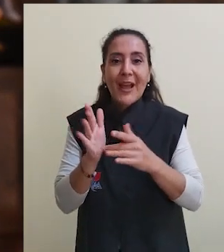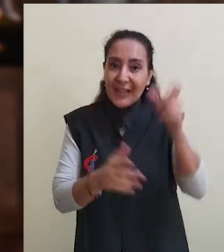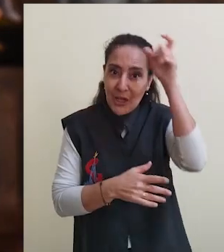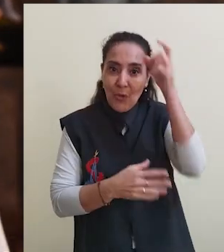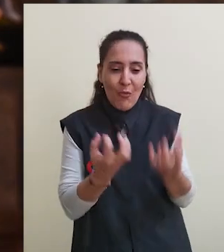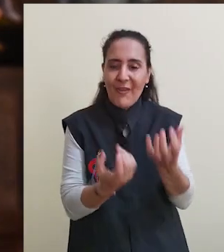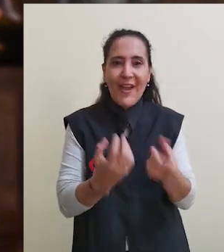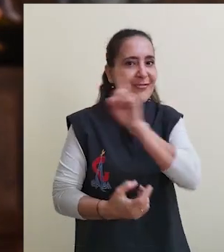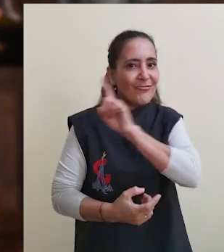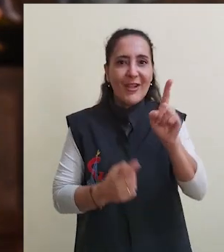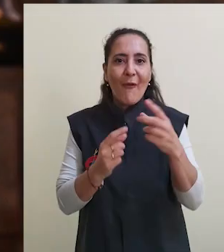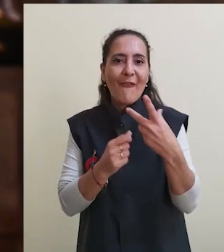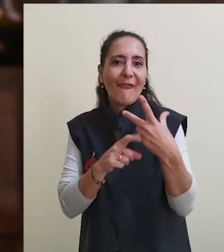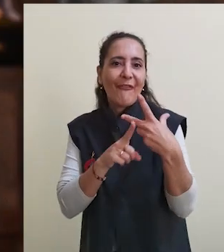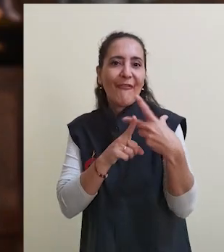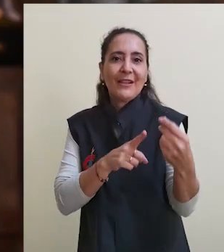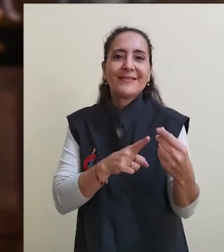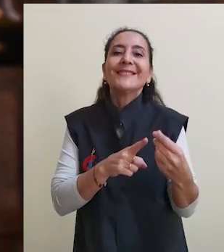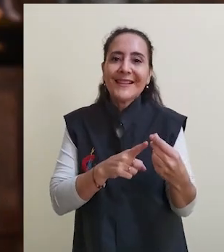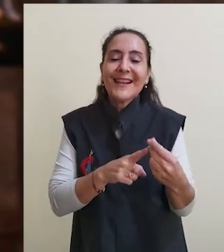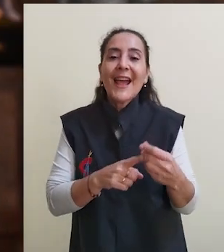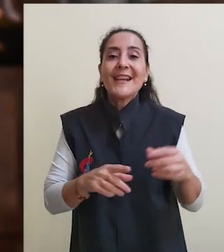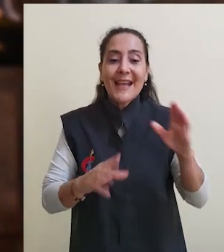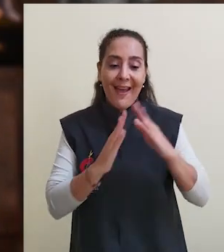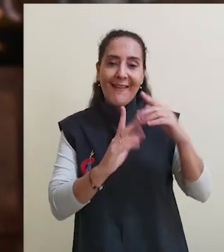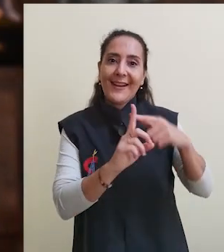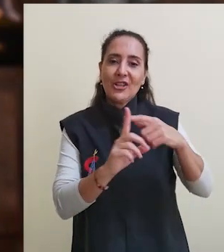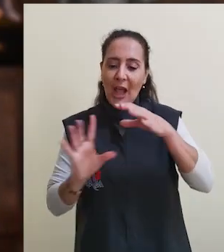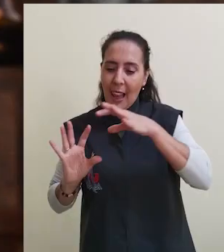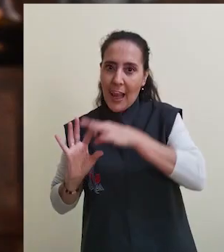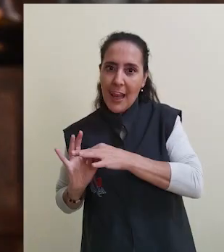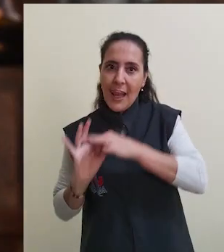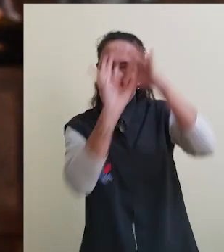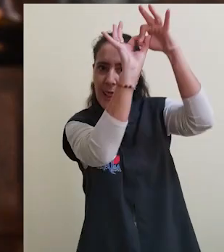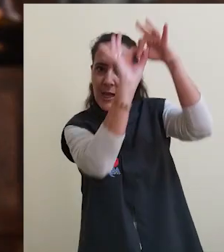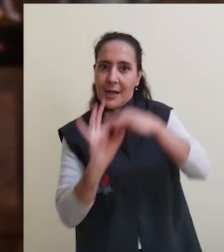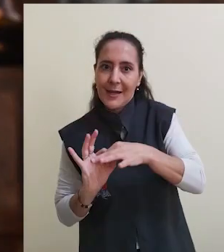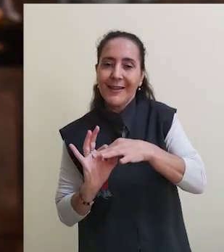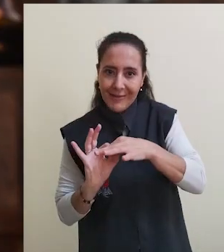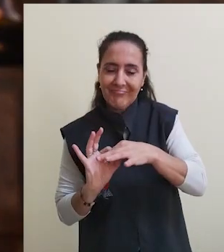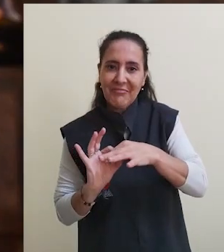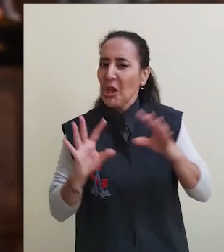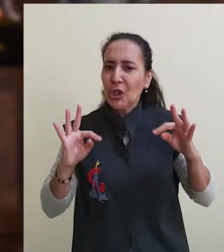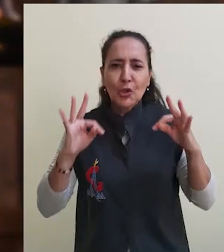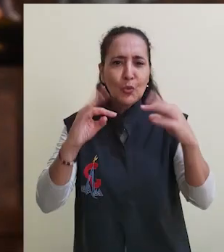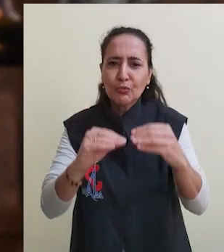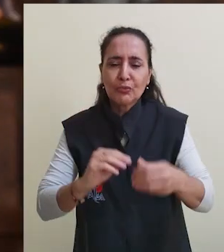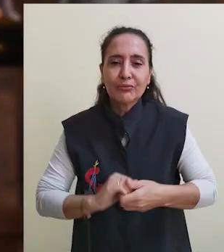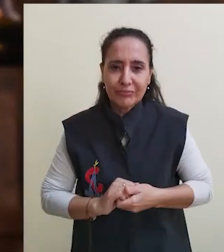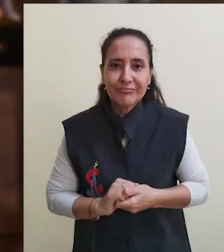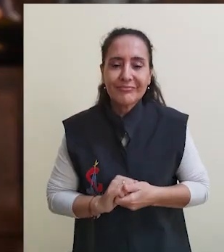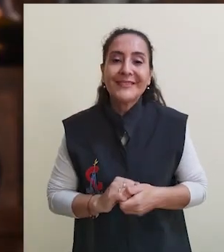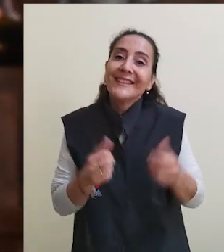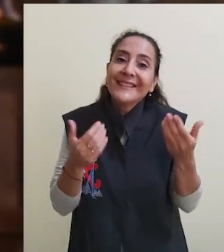equivocou. O inferno não vence e a igreja liga e desliga, céu e terra, naquilo que ensina e naquilo que